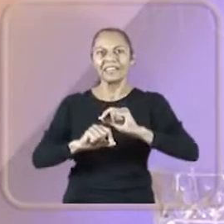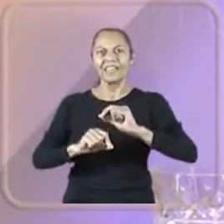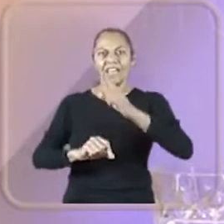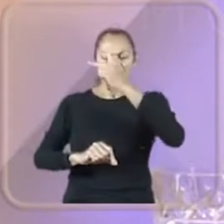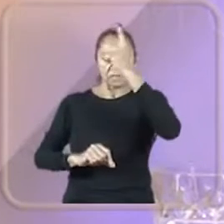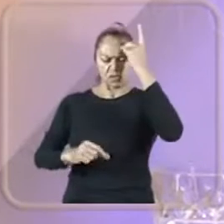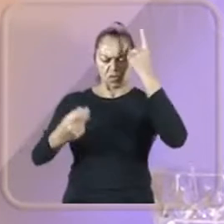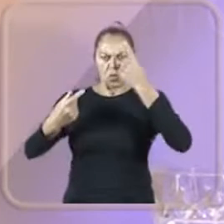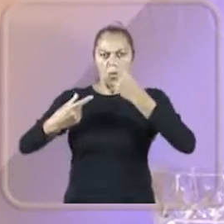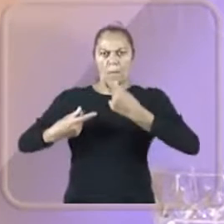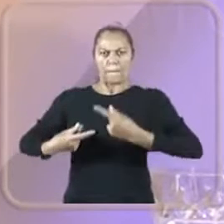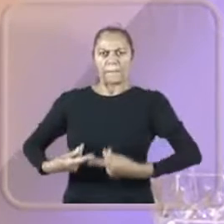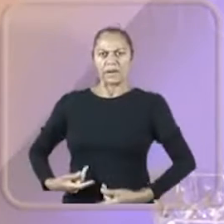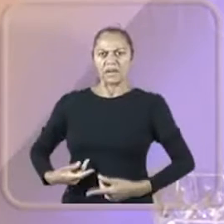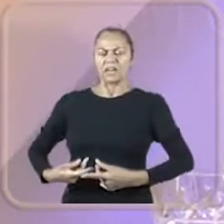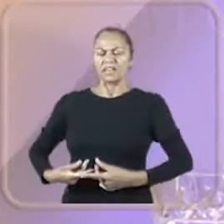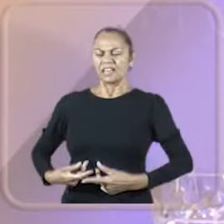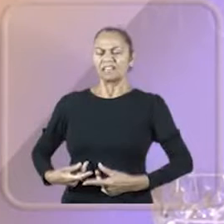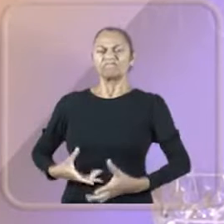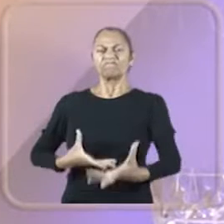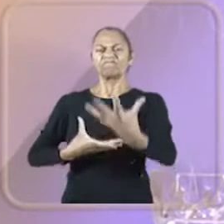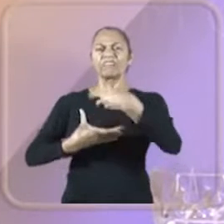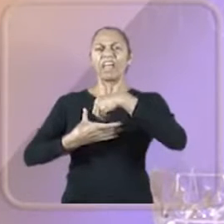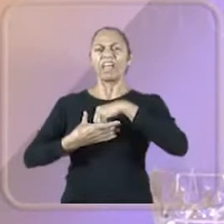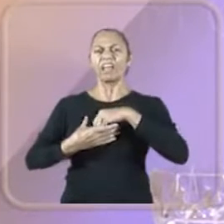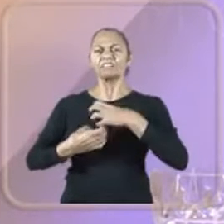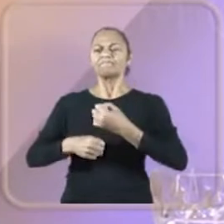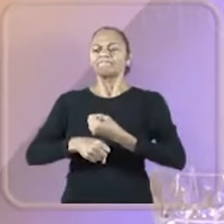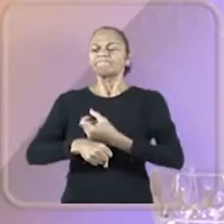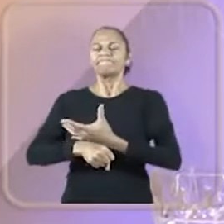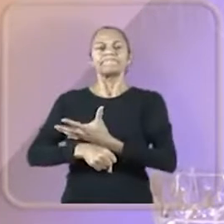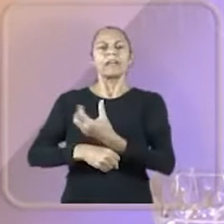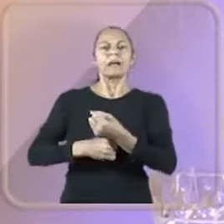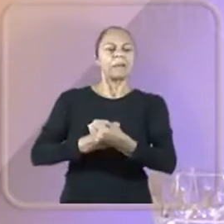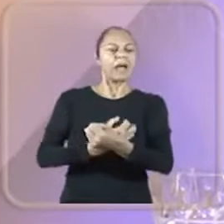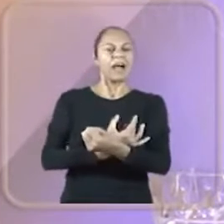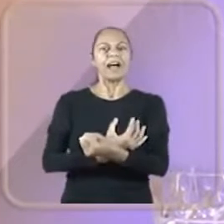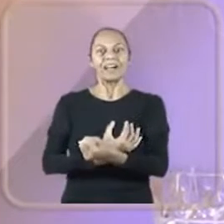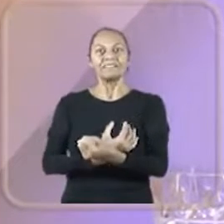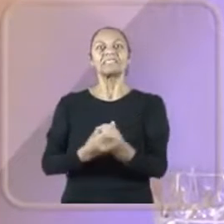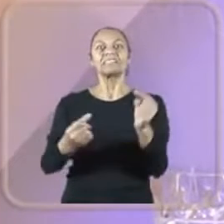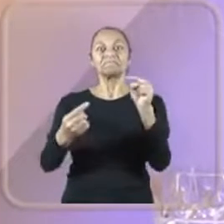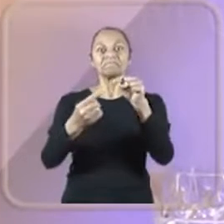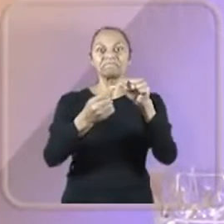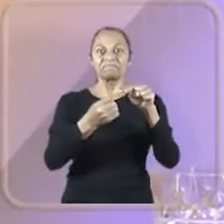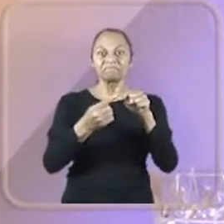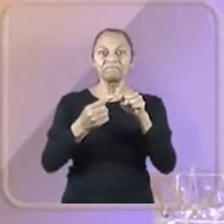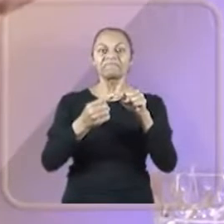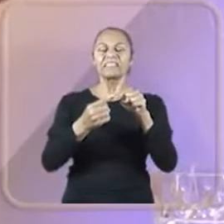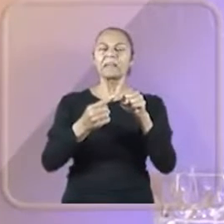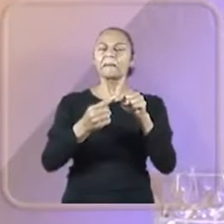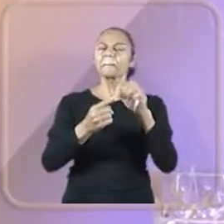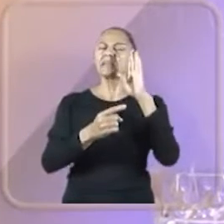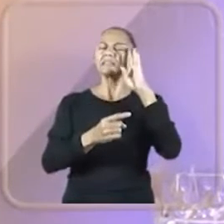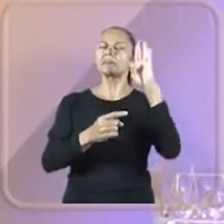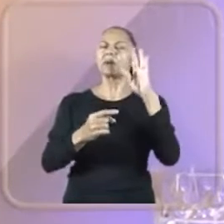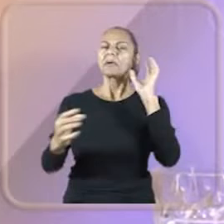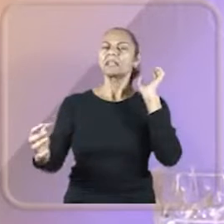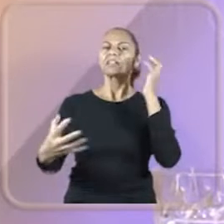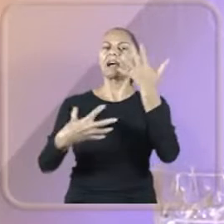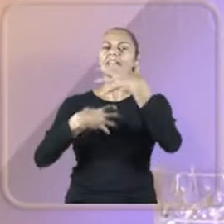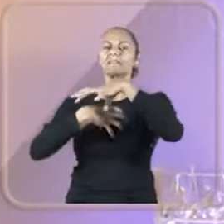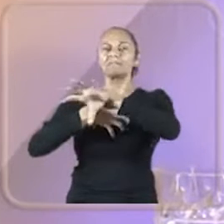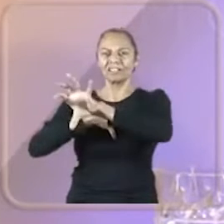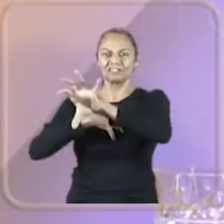dos conceitos, né? Do socioemocional, né? Das habilidades socioemocionais que são previstas, essa questão da empatia, né?